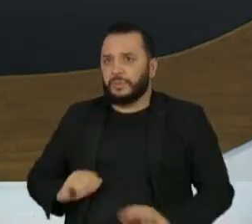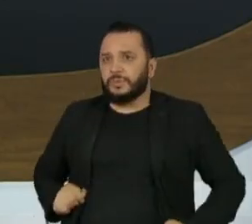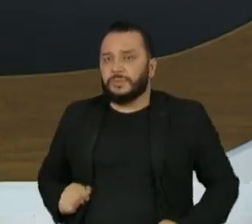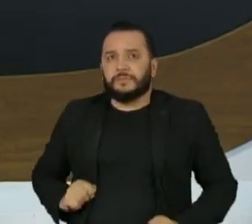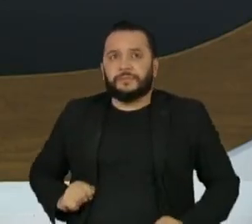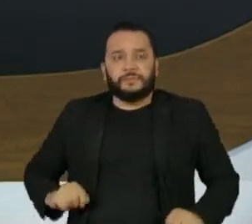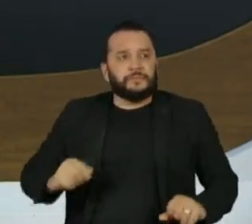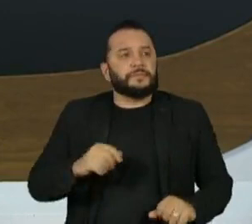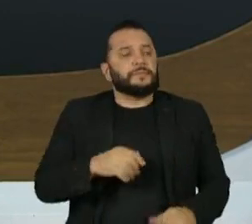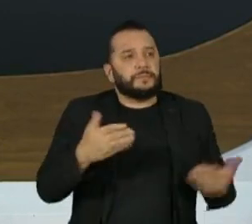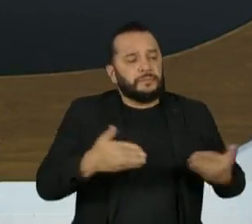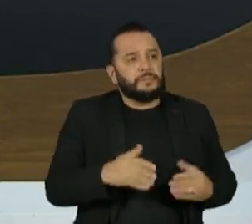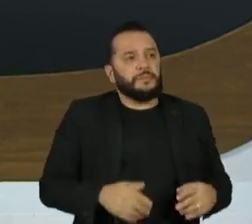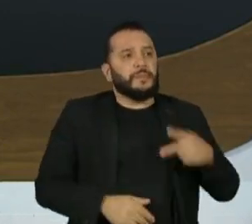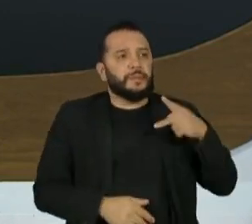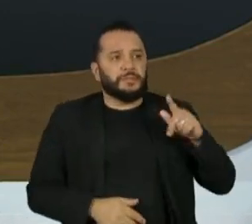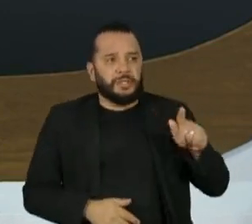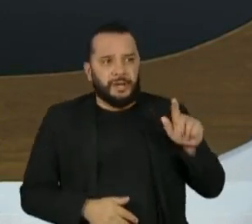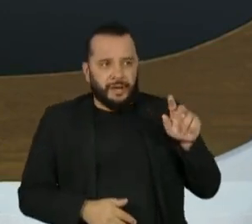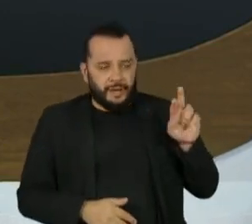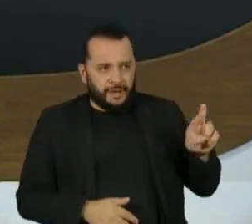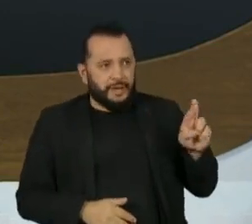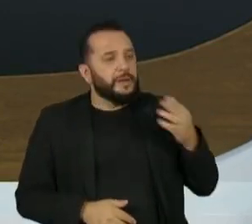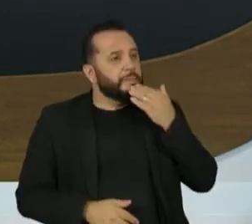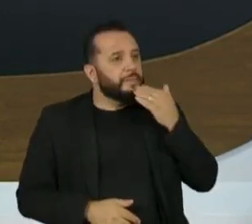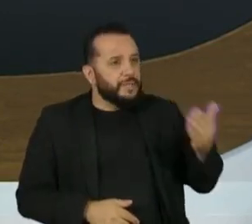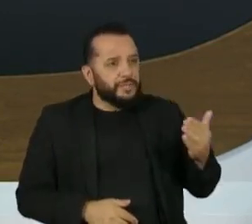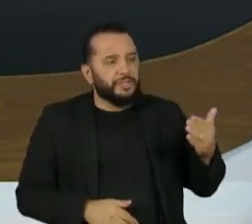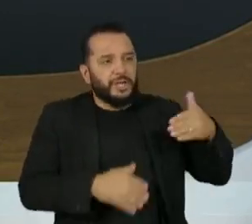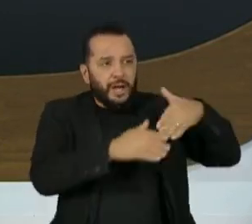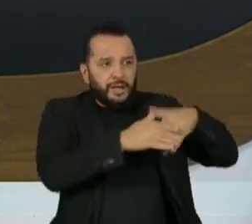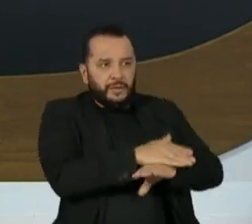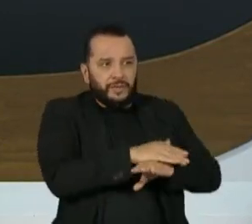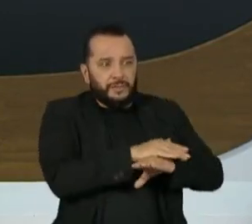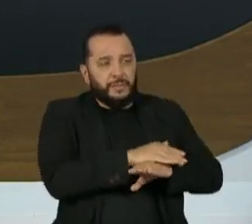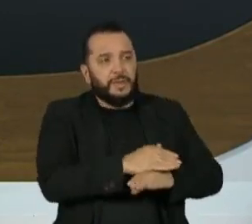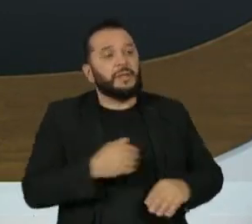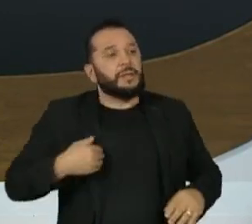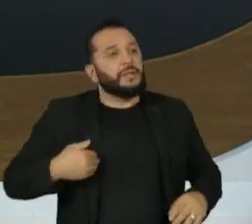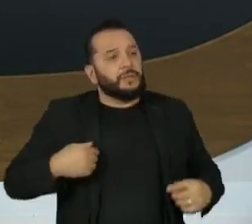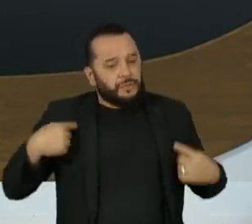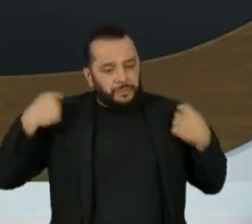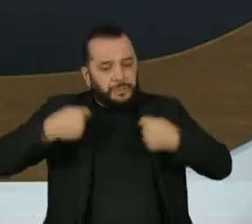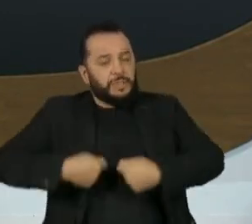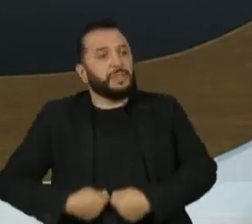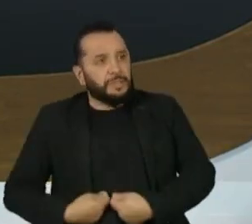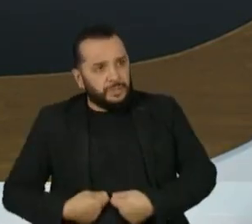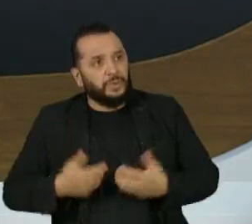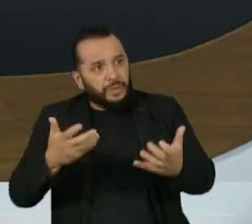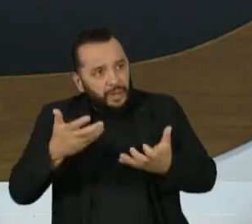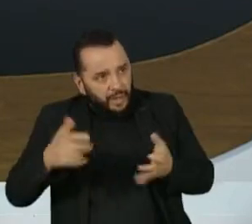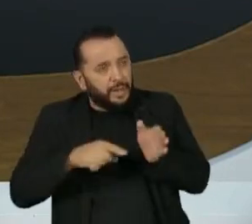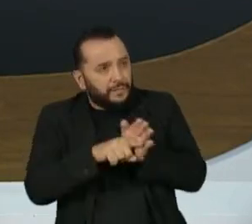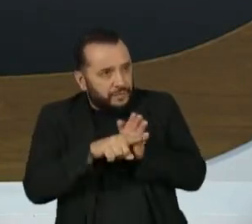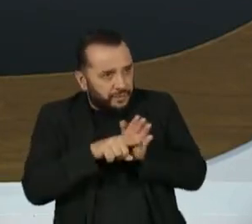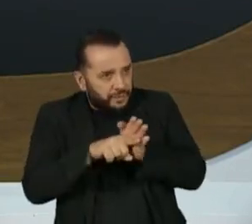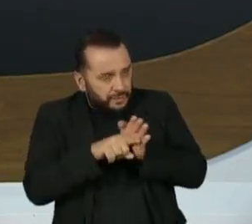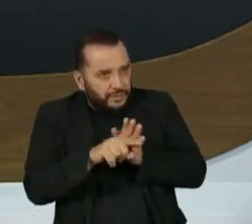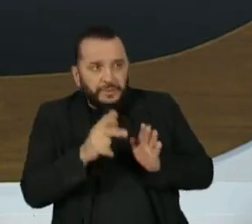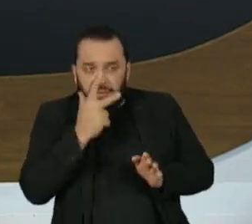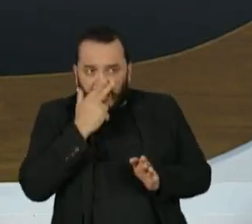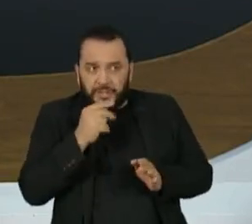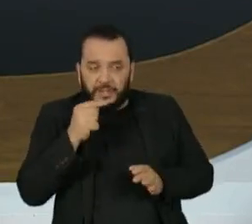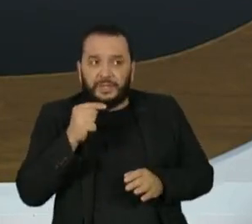agora da PGR pedir alguns arquivamentos e o ministro insistir em investigações, a senhora acha que também é prerrogativa